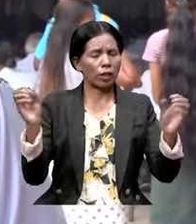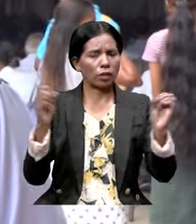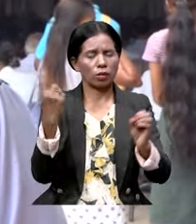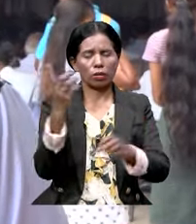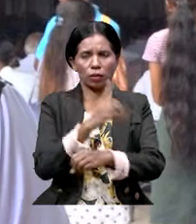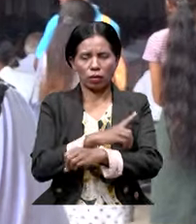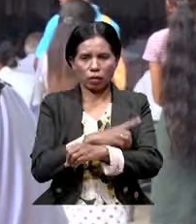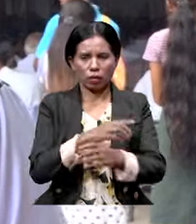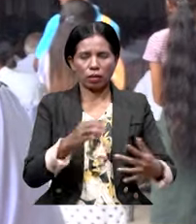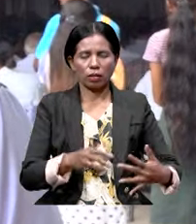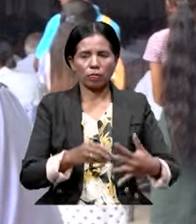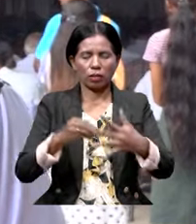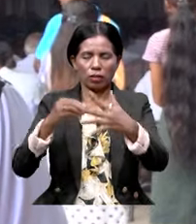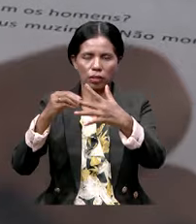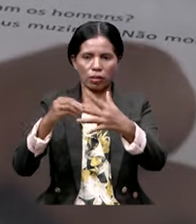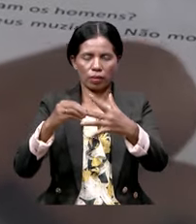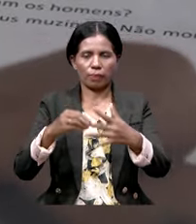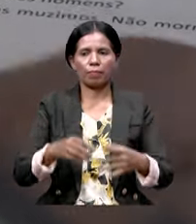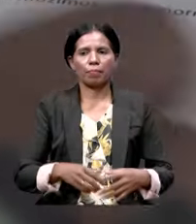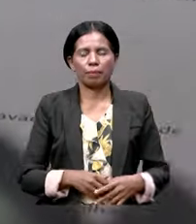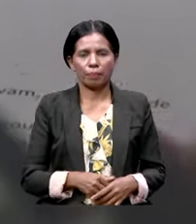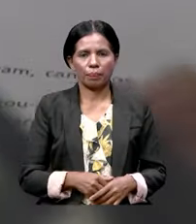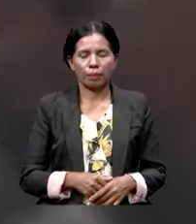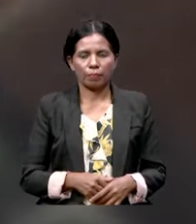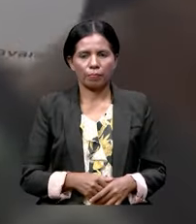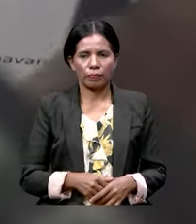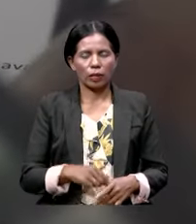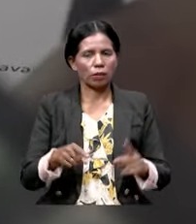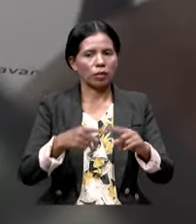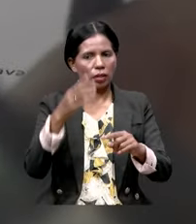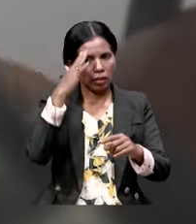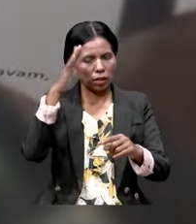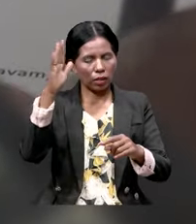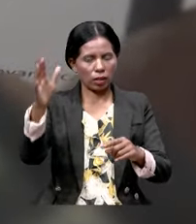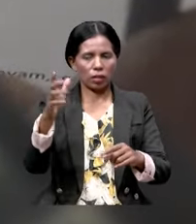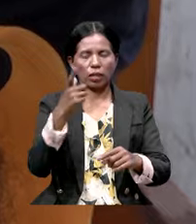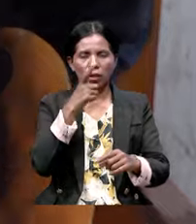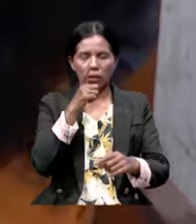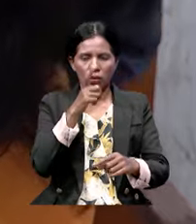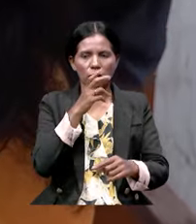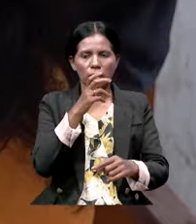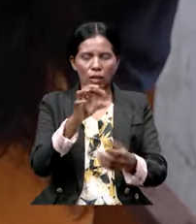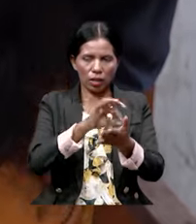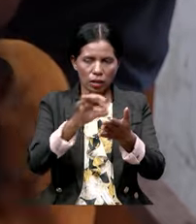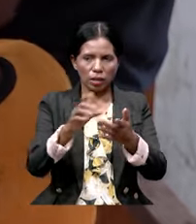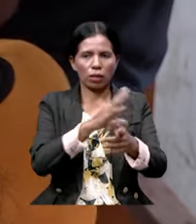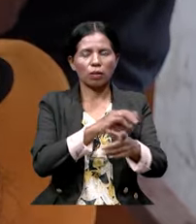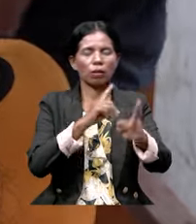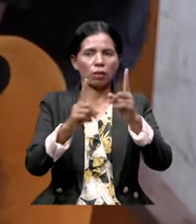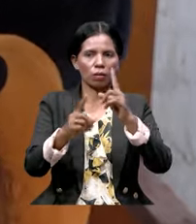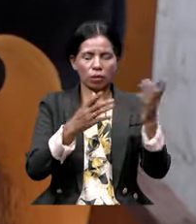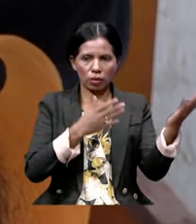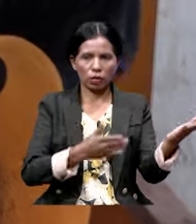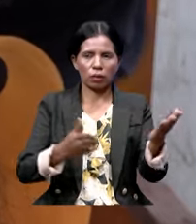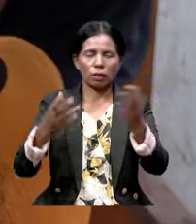onde te bela liu a vida acadêmica nem. O engira la domina li oficial ho dia e a querek no qualia se